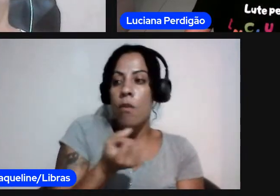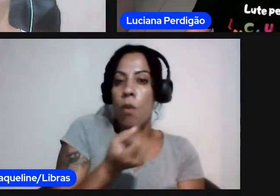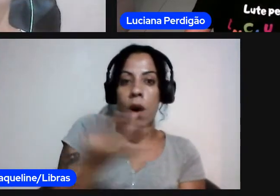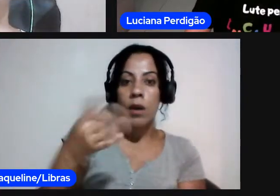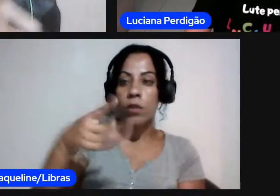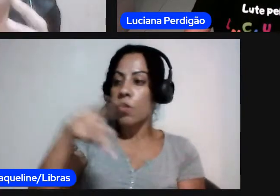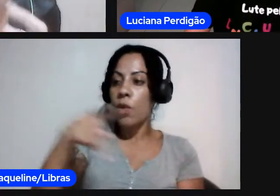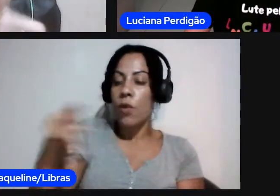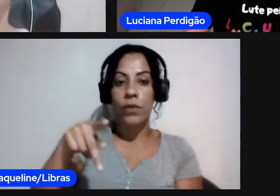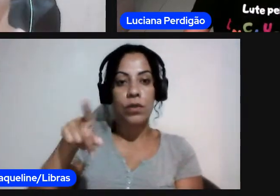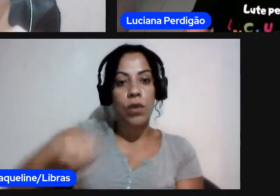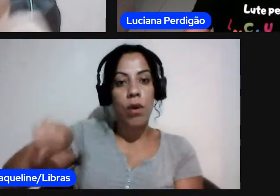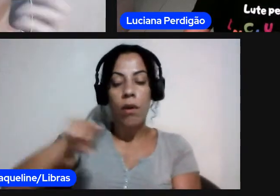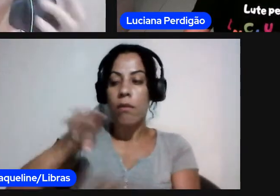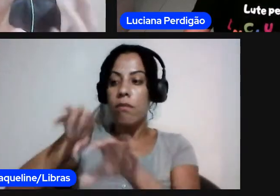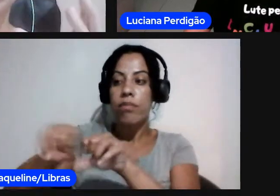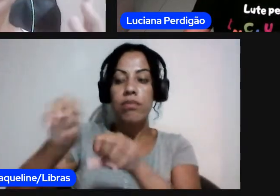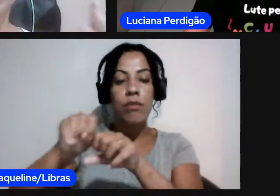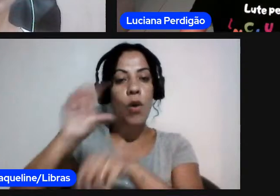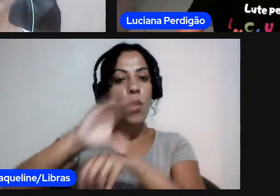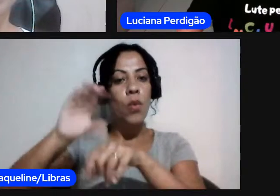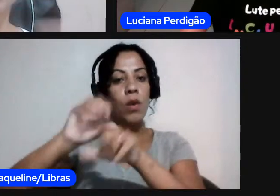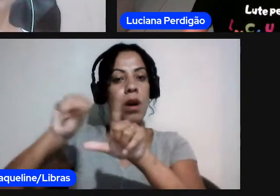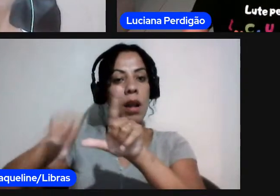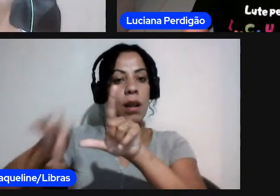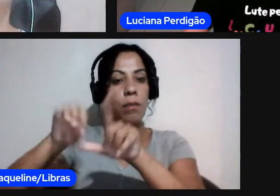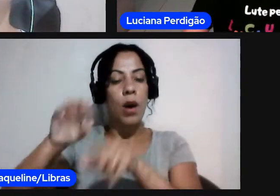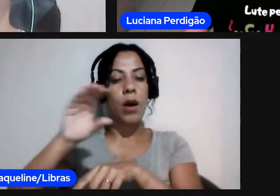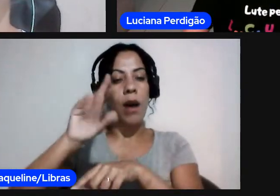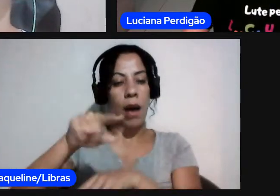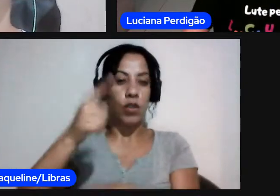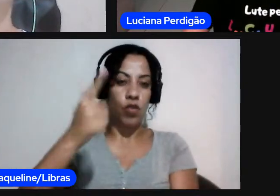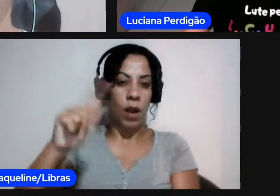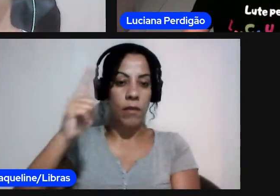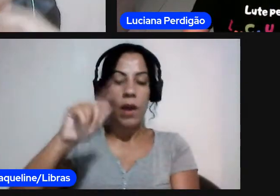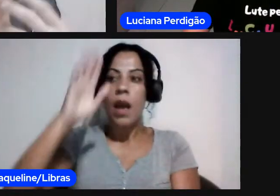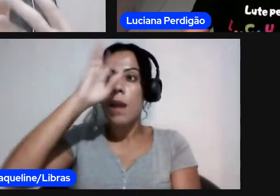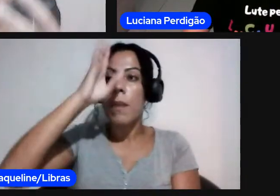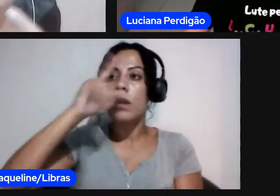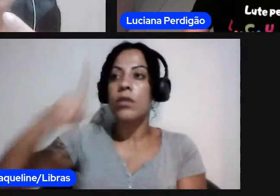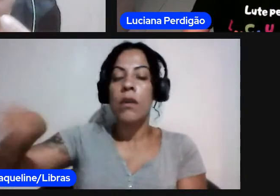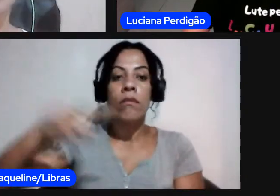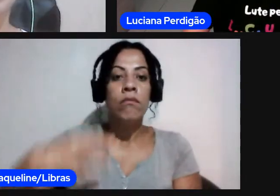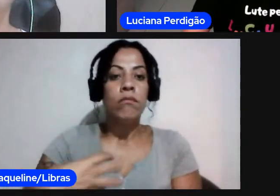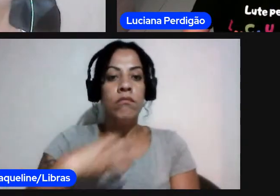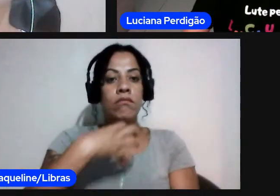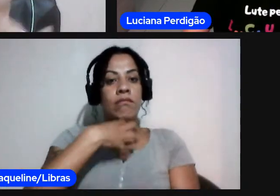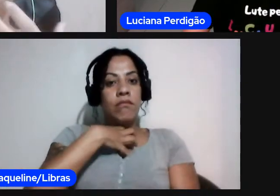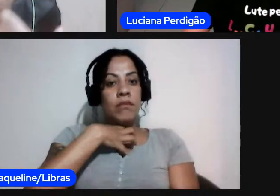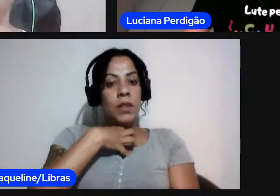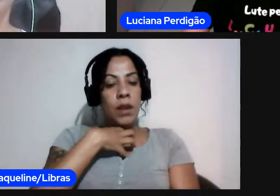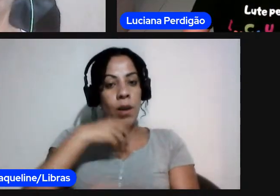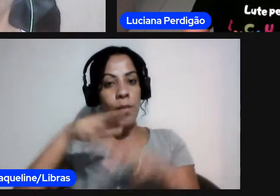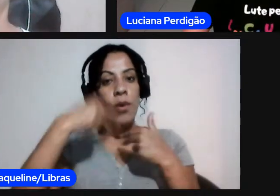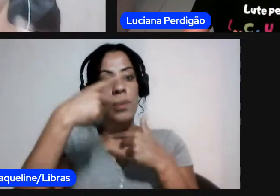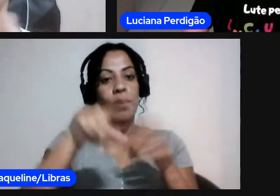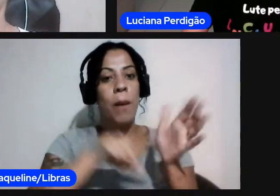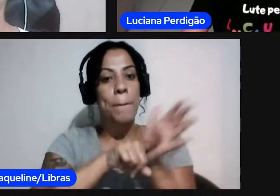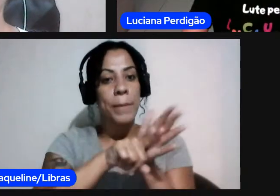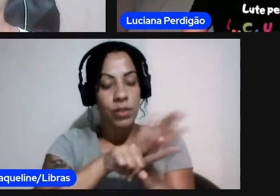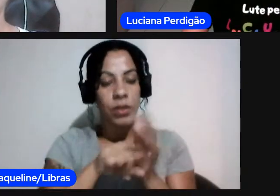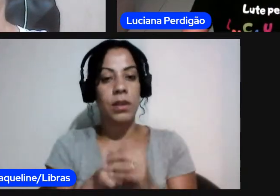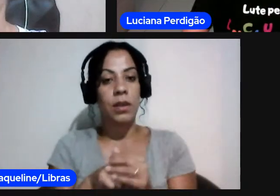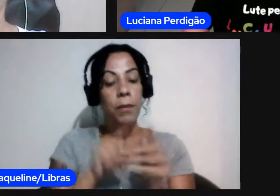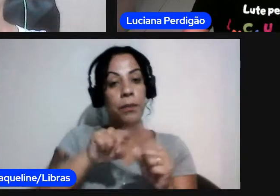licenciatura, né, em geografia, que foram impactados pela sua pesquisa. Depois, esse trabalho se tornou algo